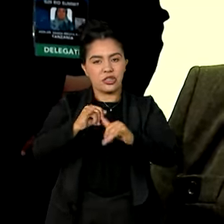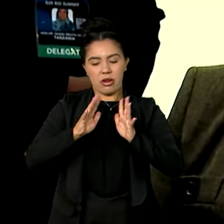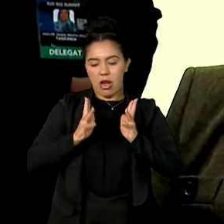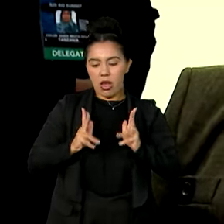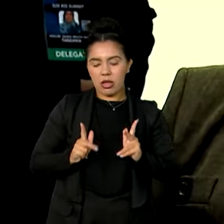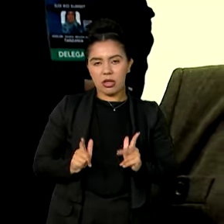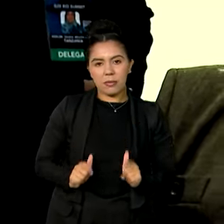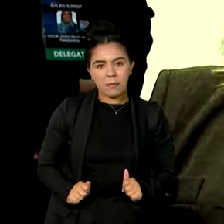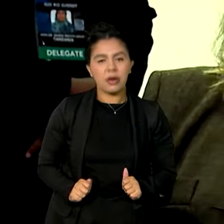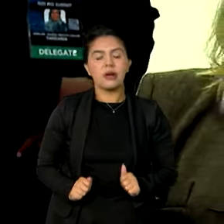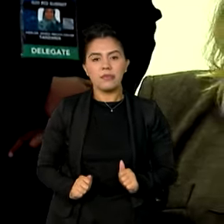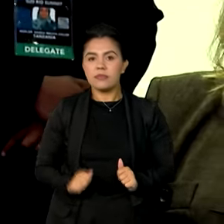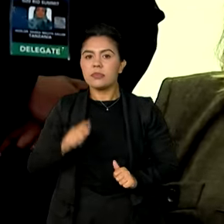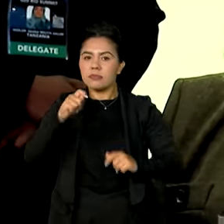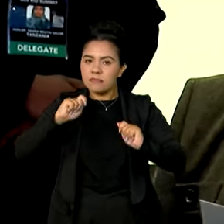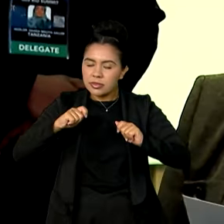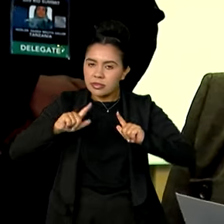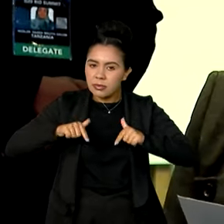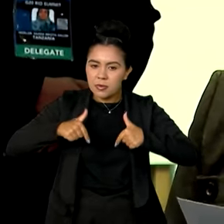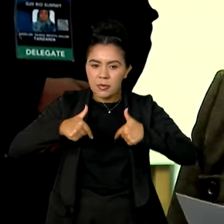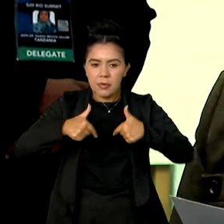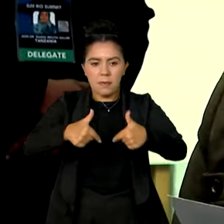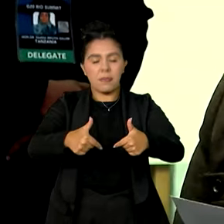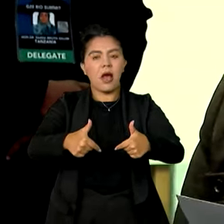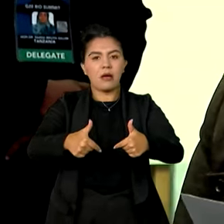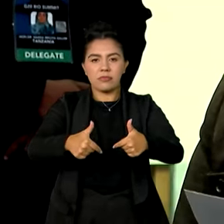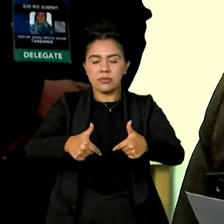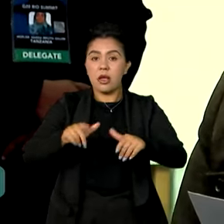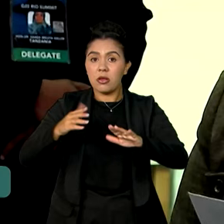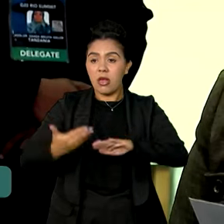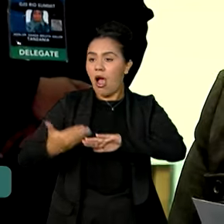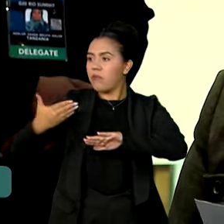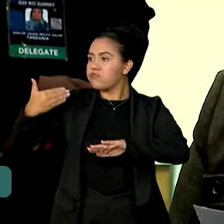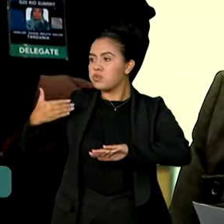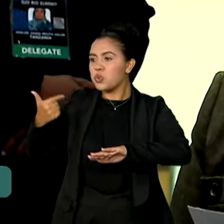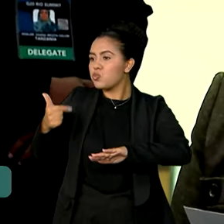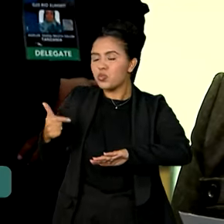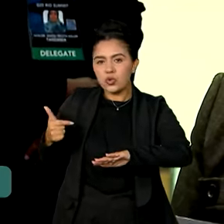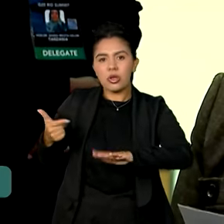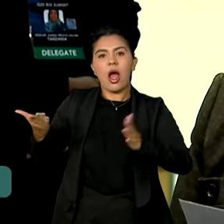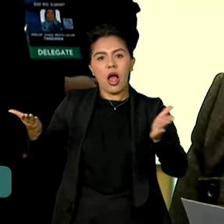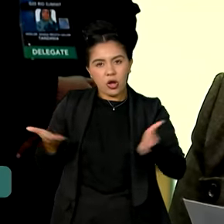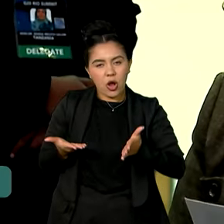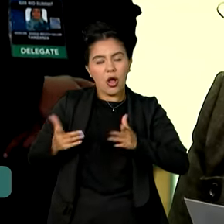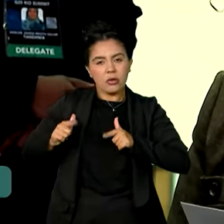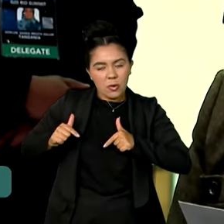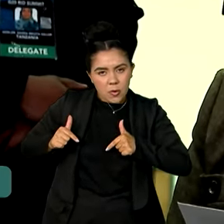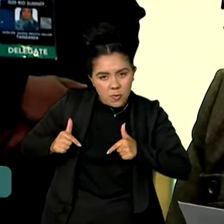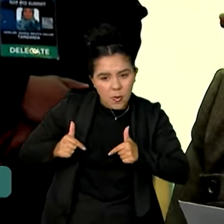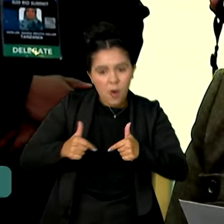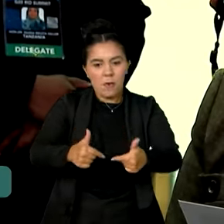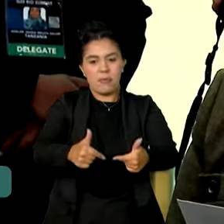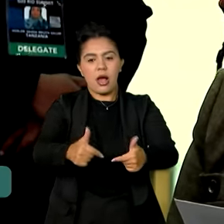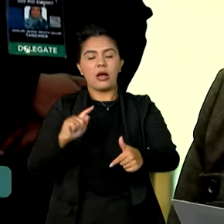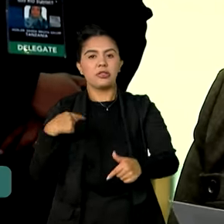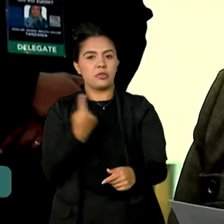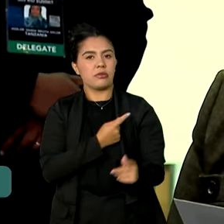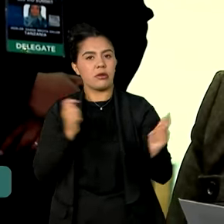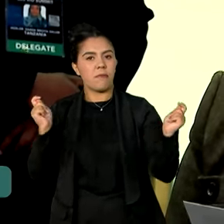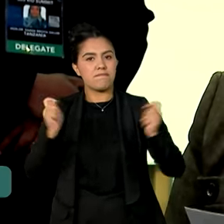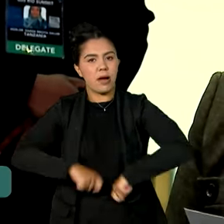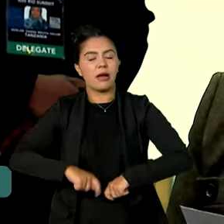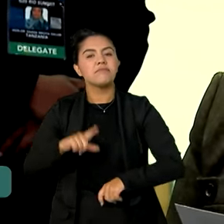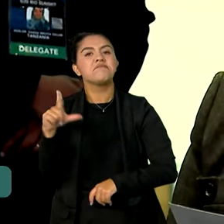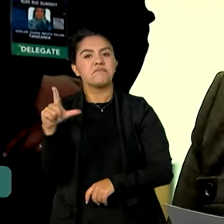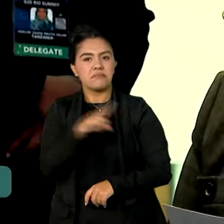objetivo é mobilizar investimentos em uma escala sem precedentes. Somente dessa forma e trabalhando em conjunto, seremos capazes de